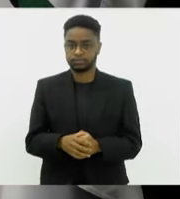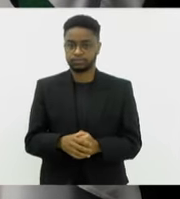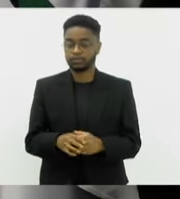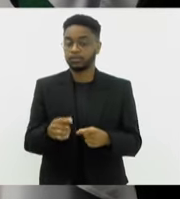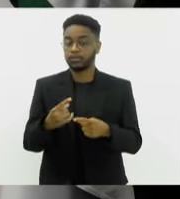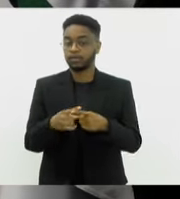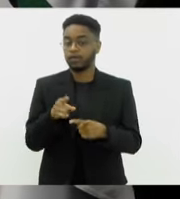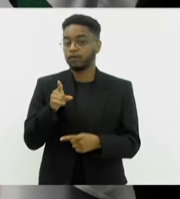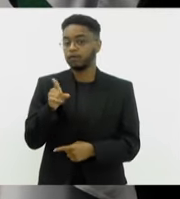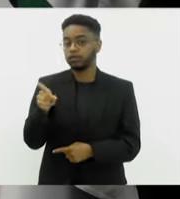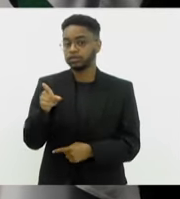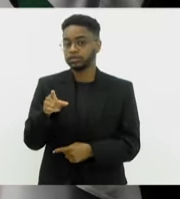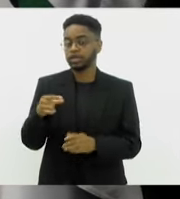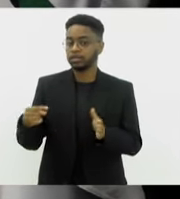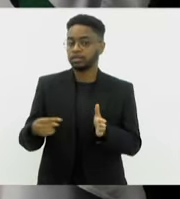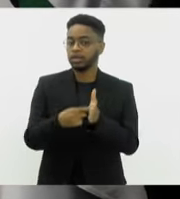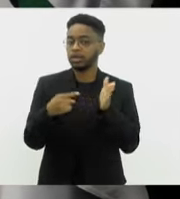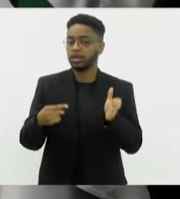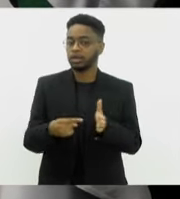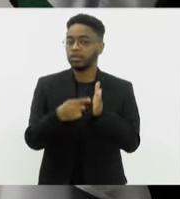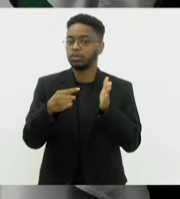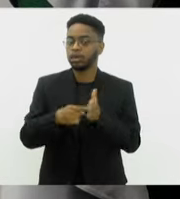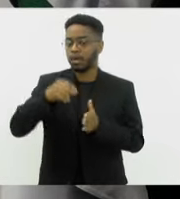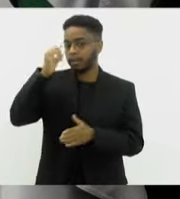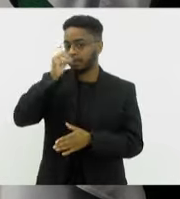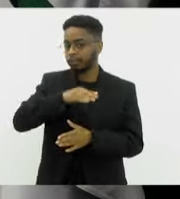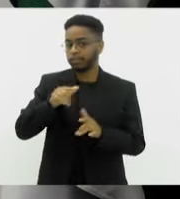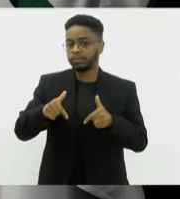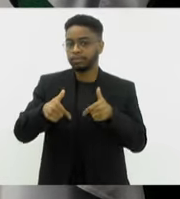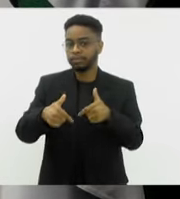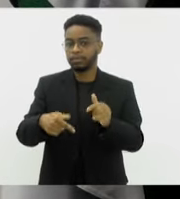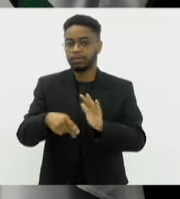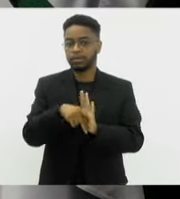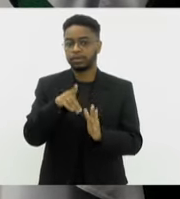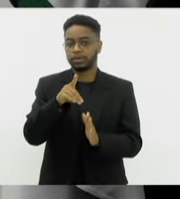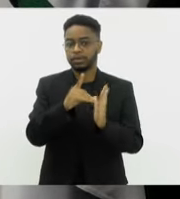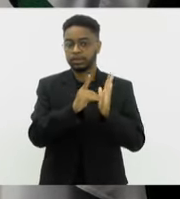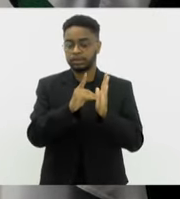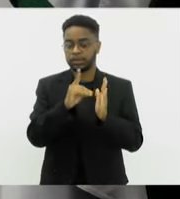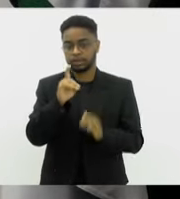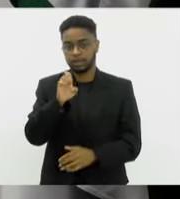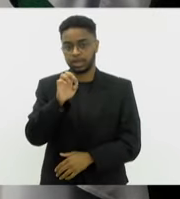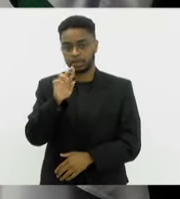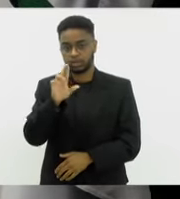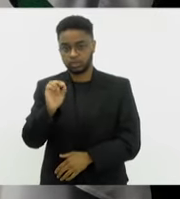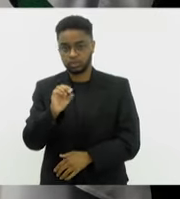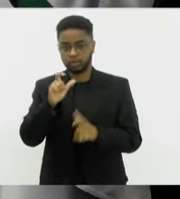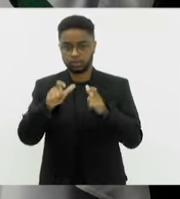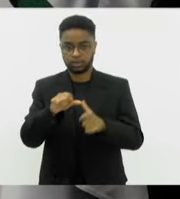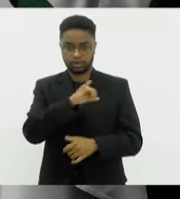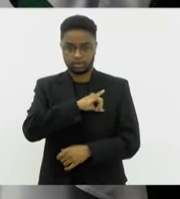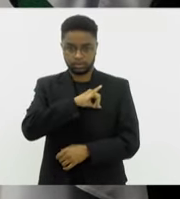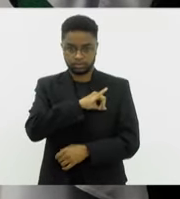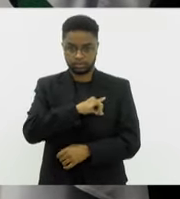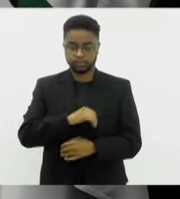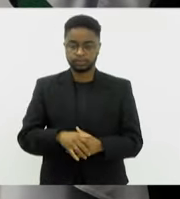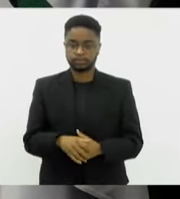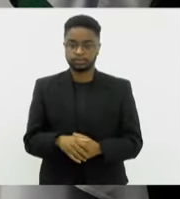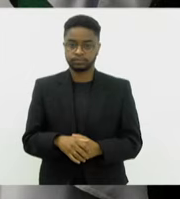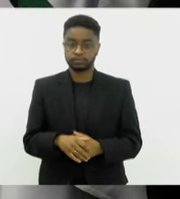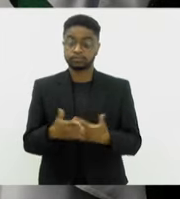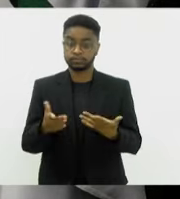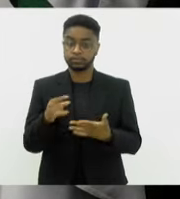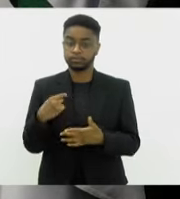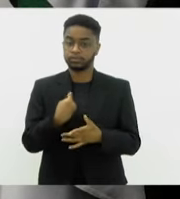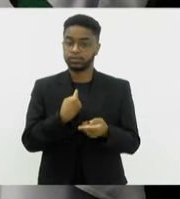que é um, tem denunciado os abusos cometidos pelo Detro na região de Itaboraí. Nós, no meio daquela